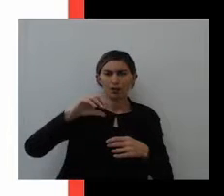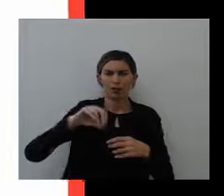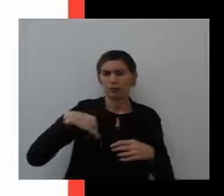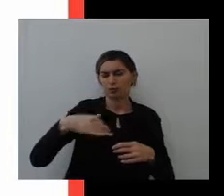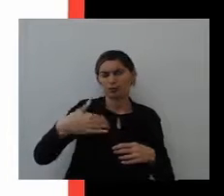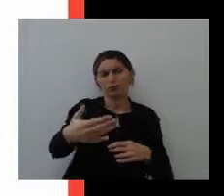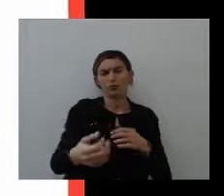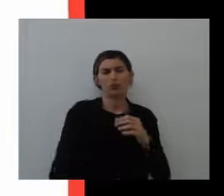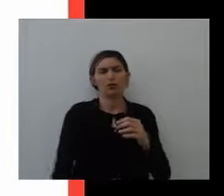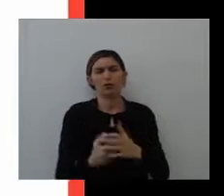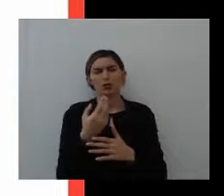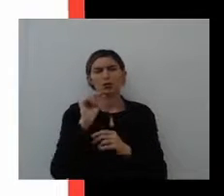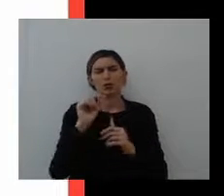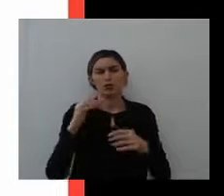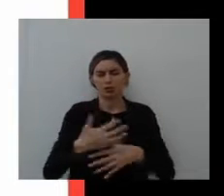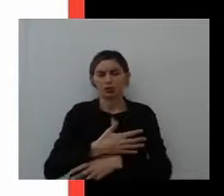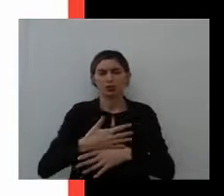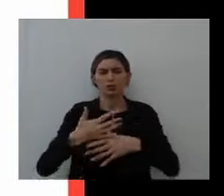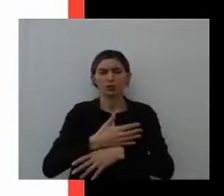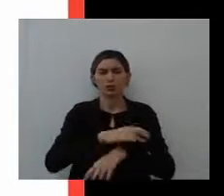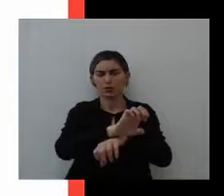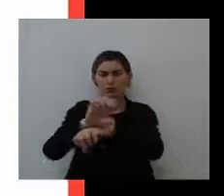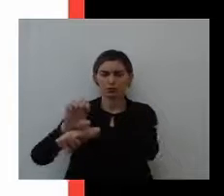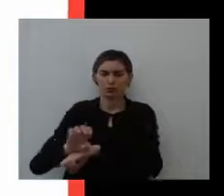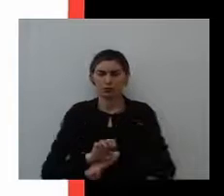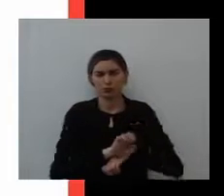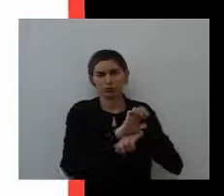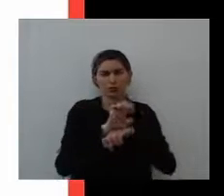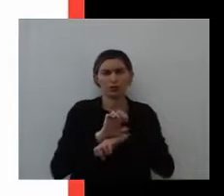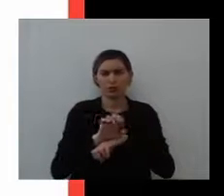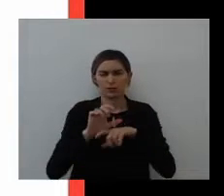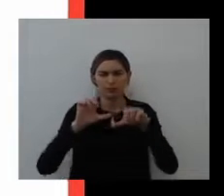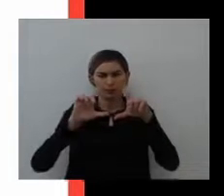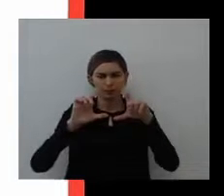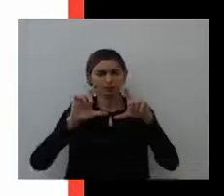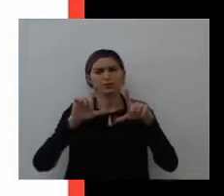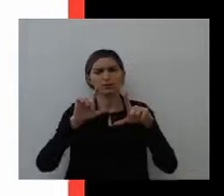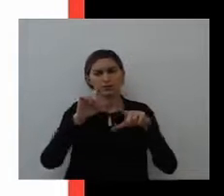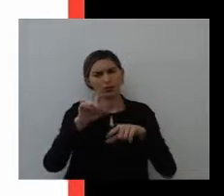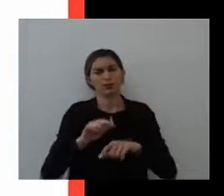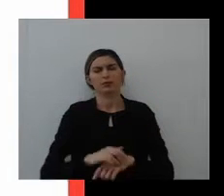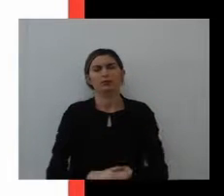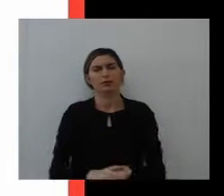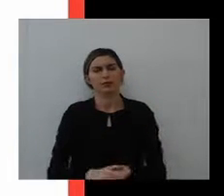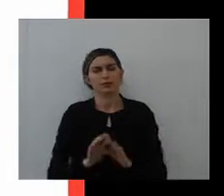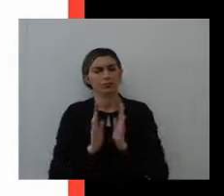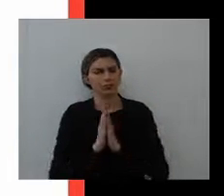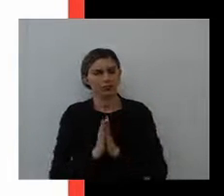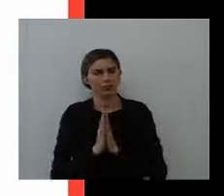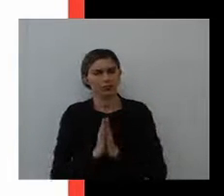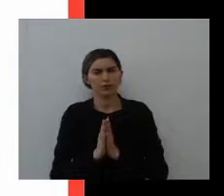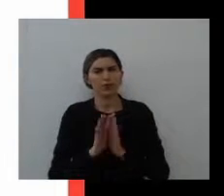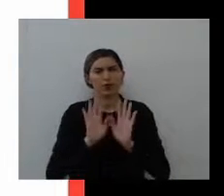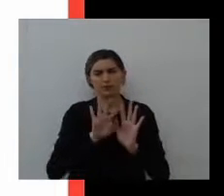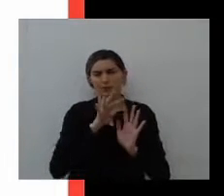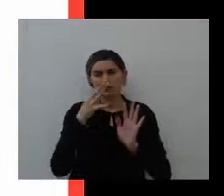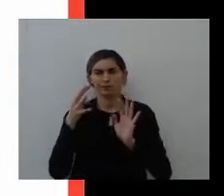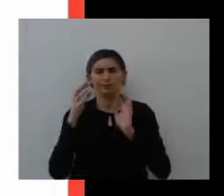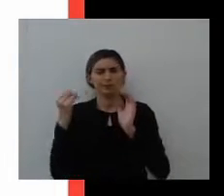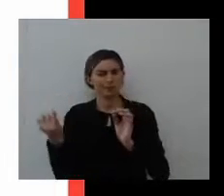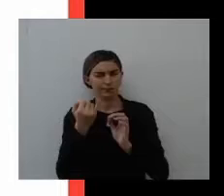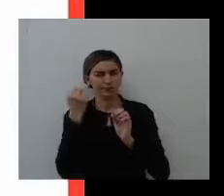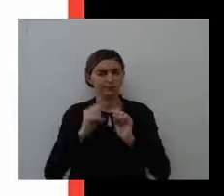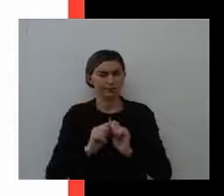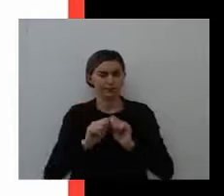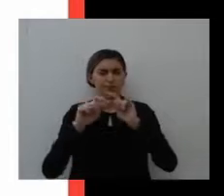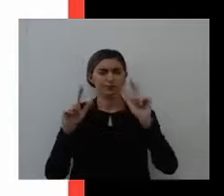tarde, vão gerar as cidades-estados. Tira um print dessa tela, por favor. Esse esquema é muito importante para